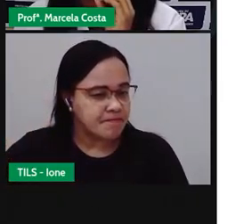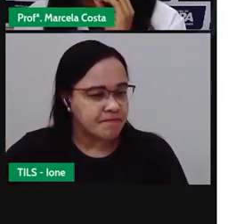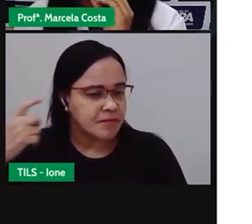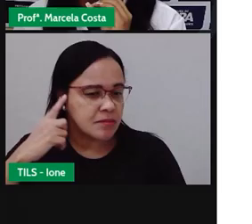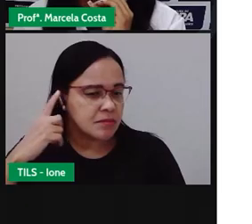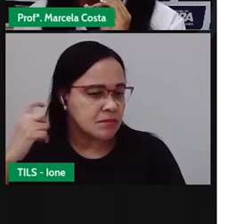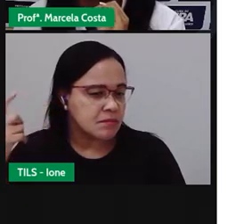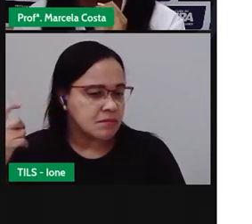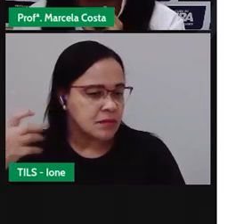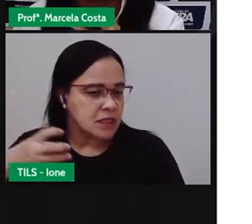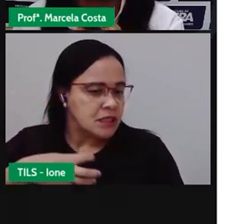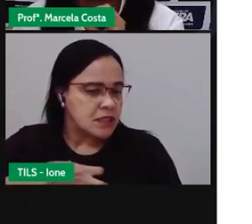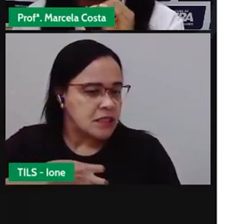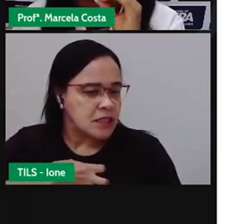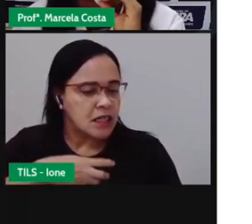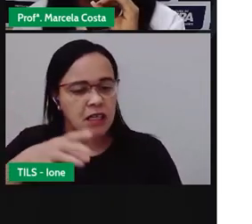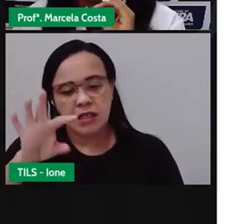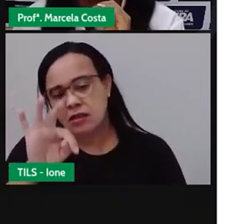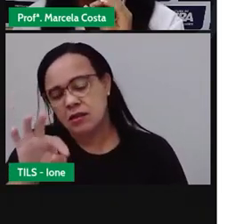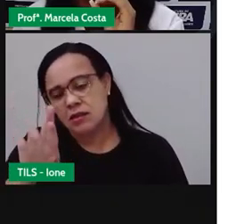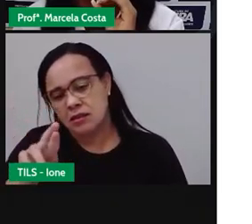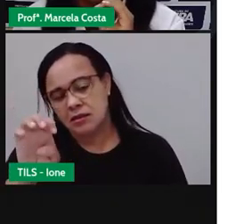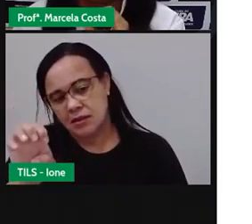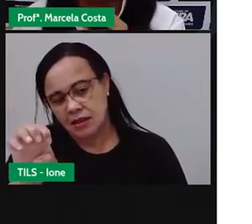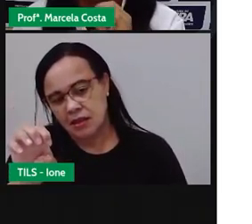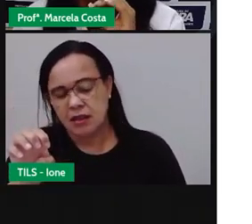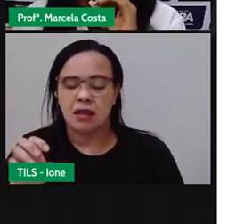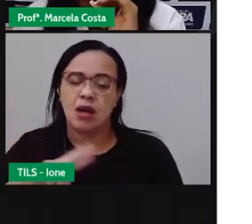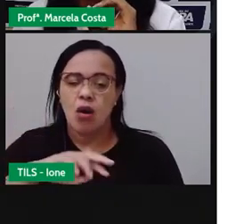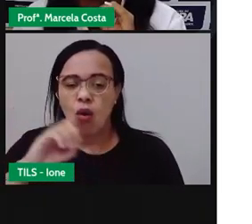assim, ó, tre, tre, pra.